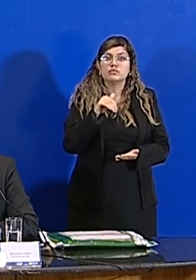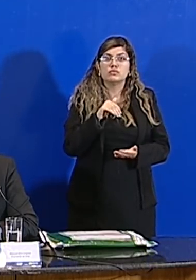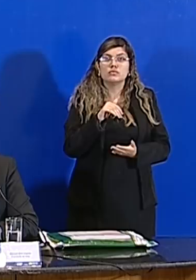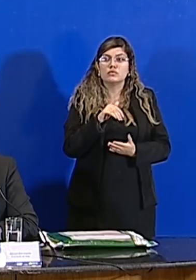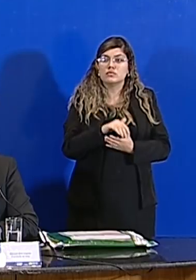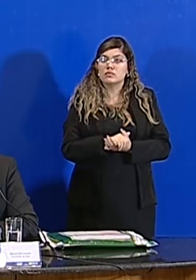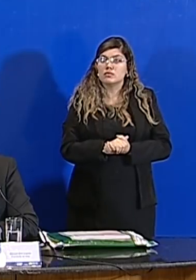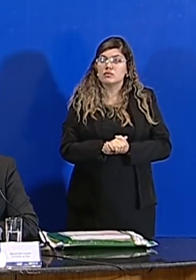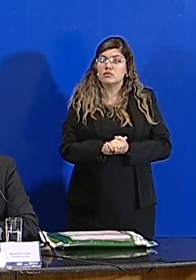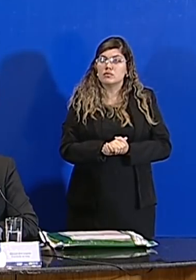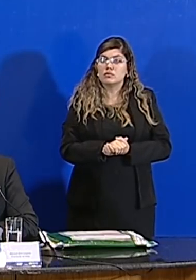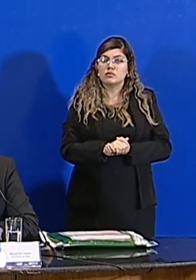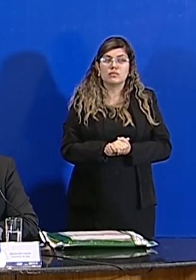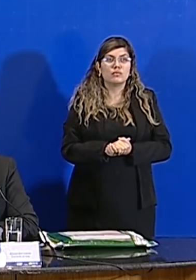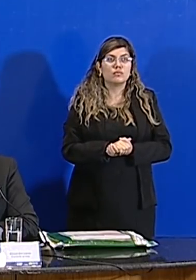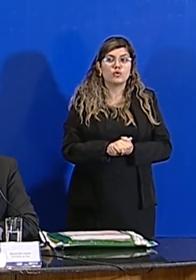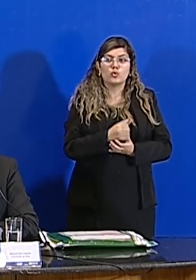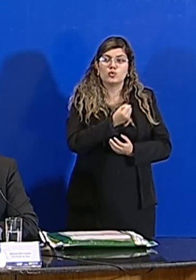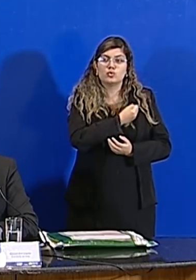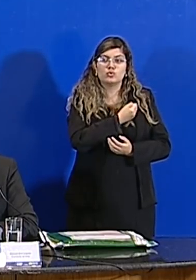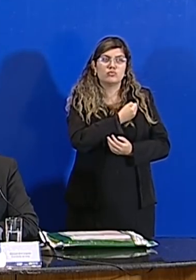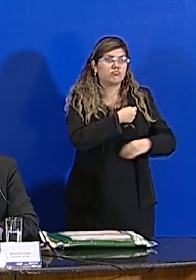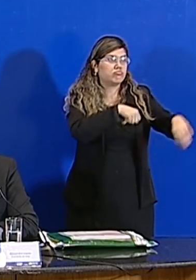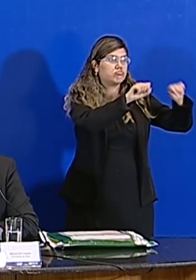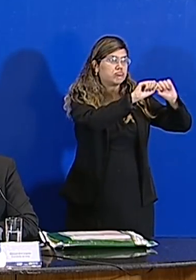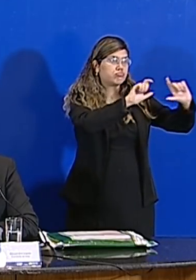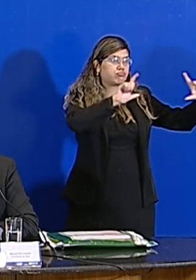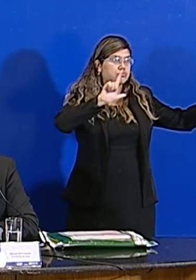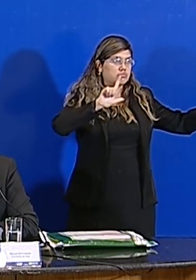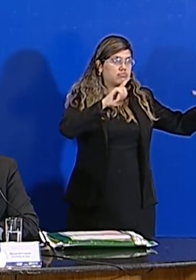Oi? Os números estão projetados.